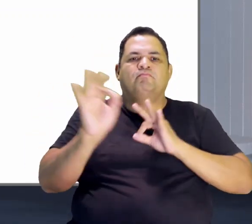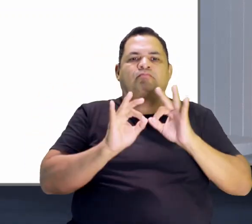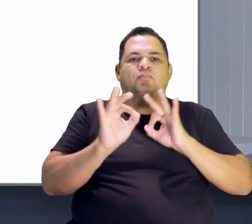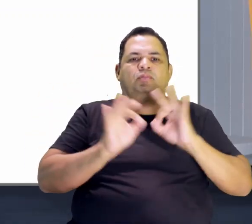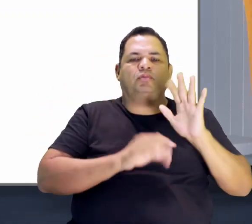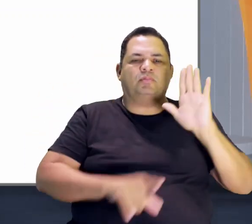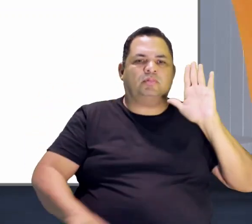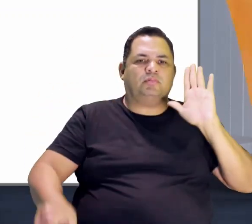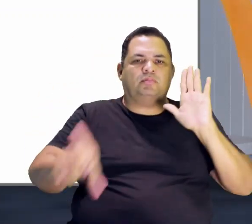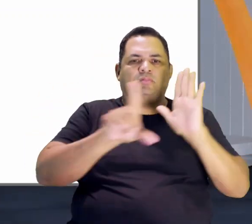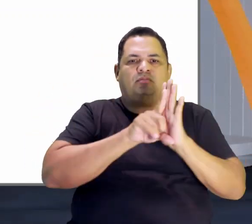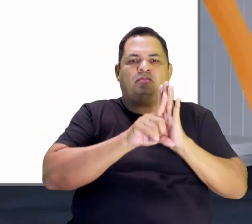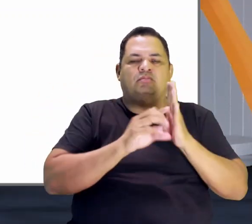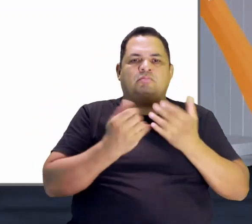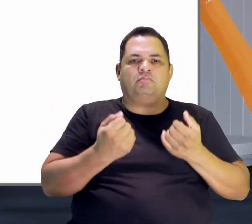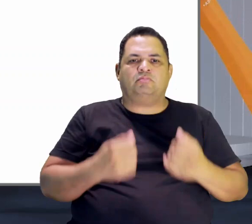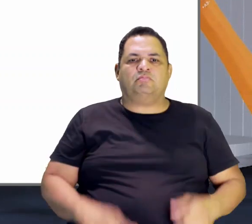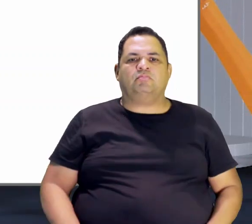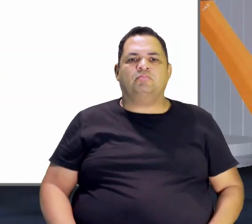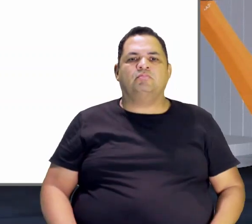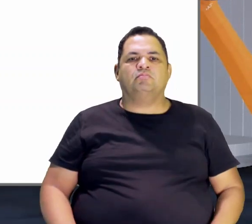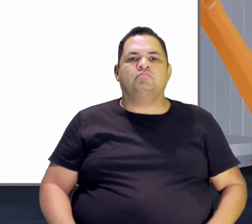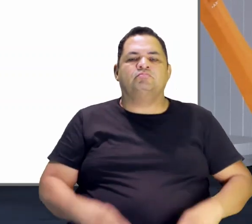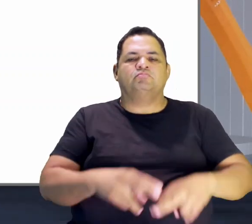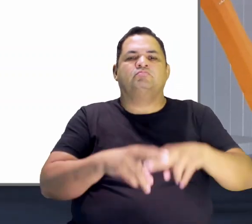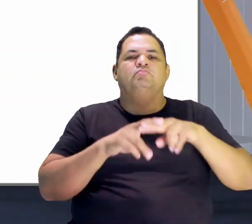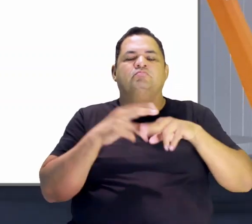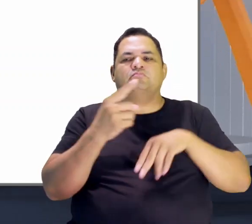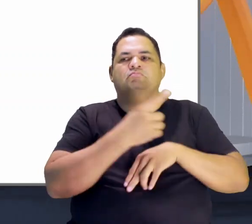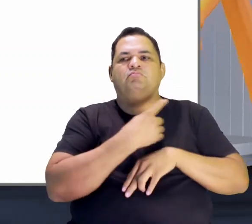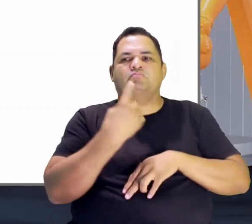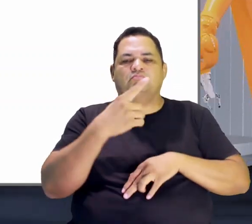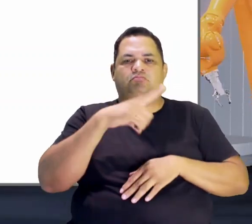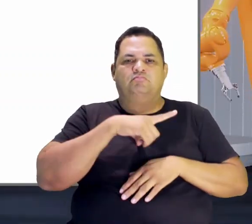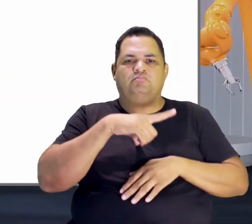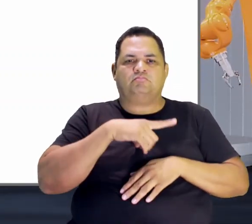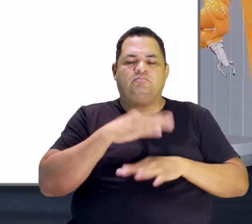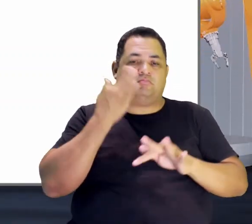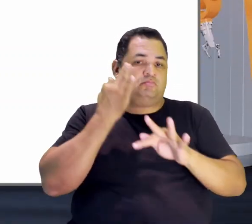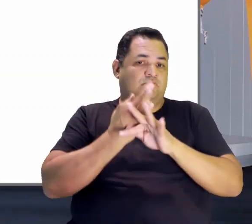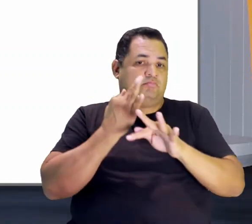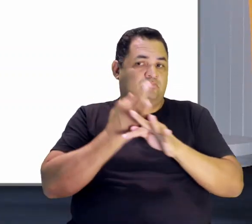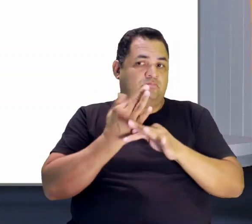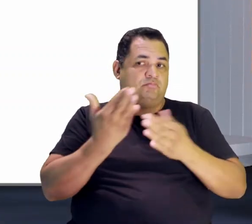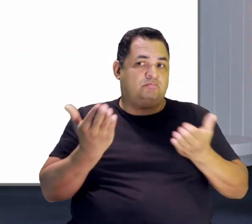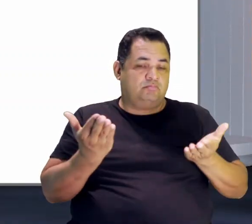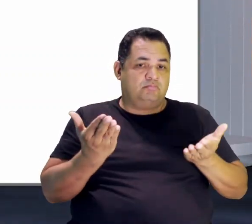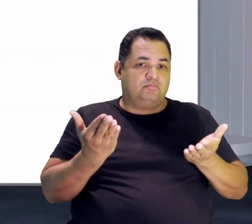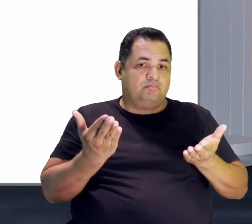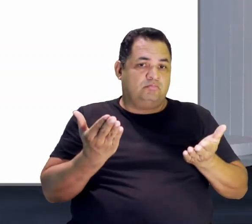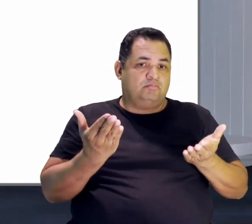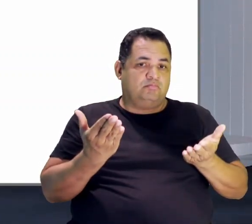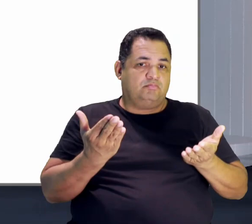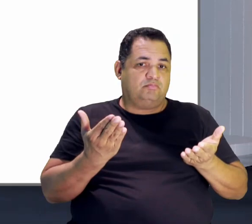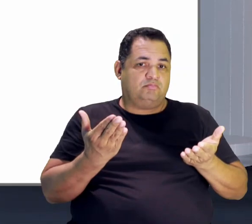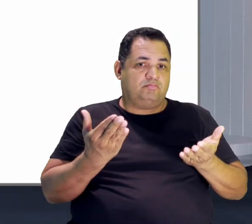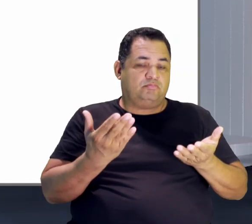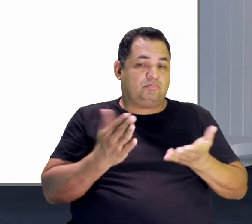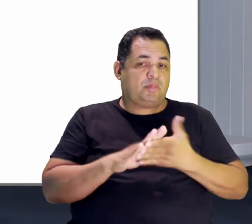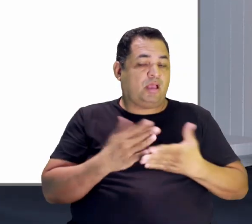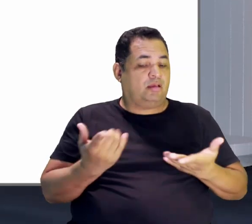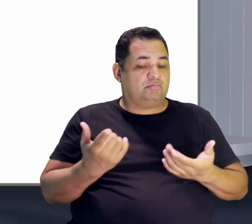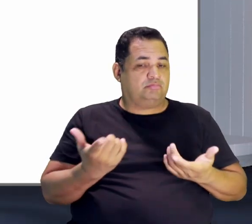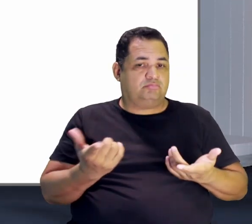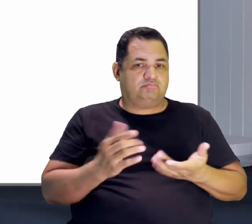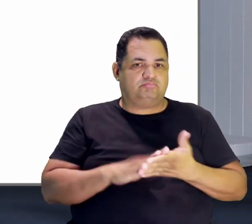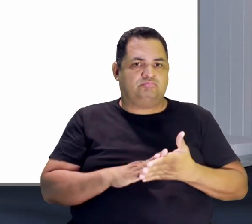lei. Assim que as leis podem ser. Por isso que algumas que nós temos de física, digamos, por enquanto não